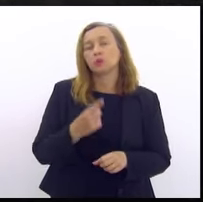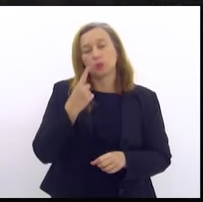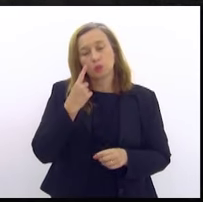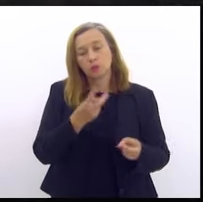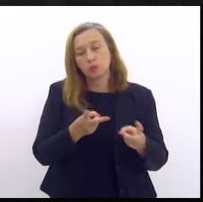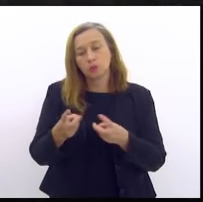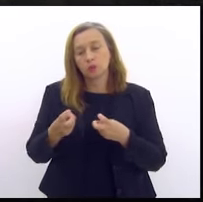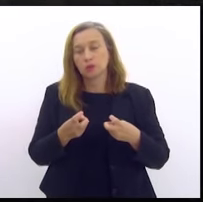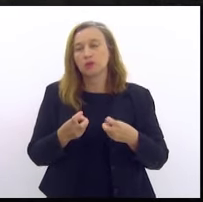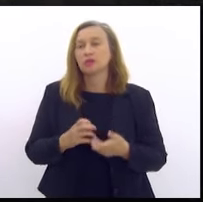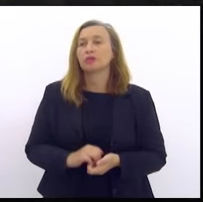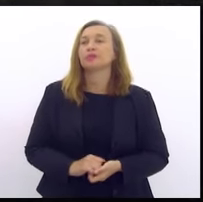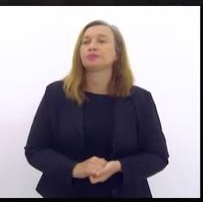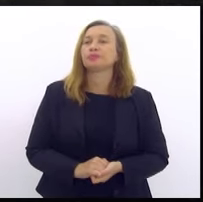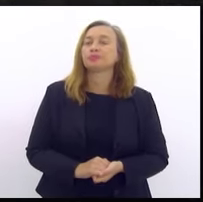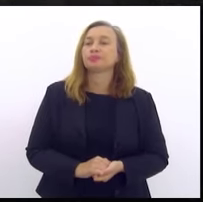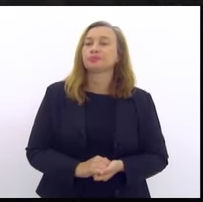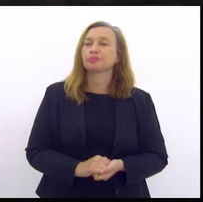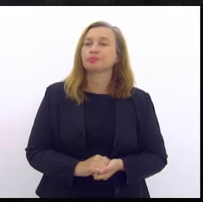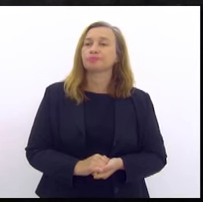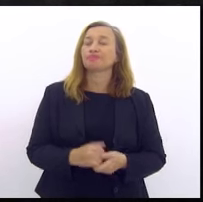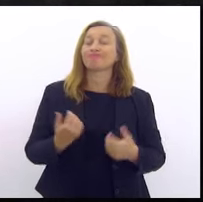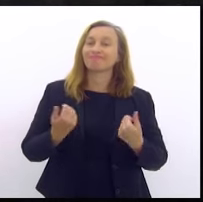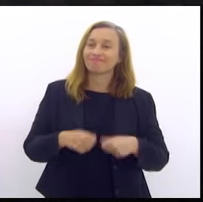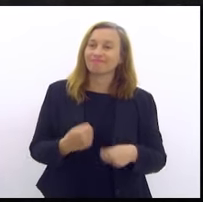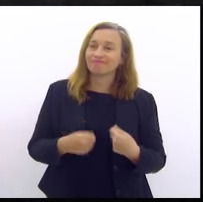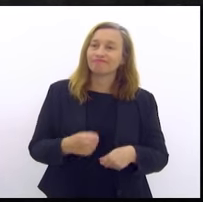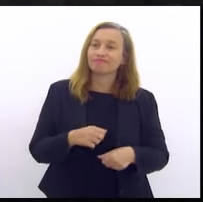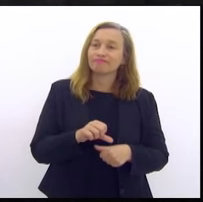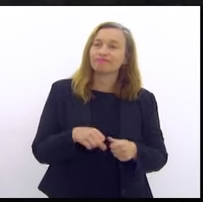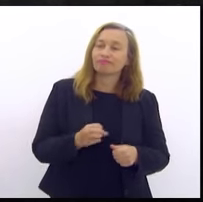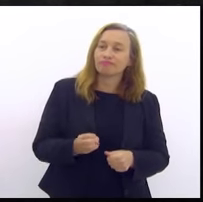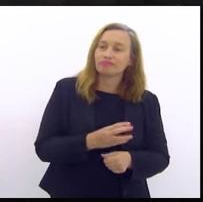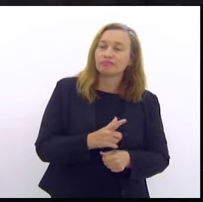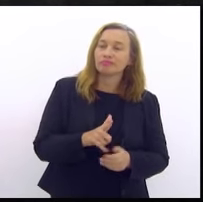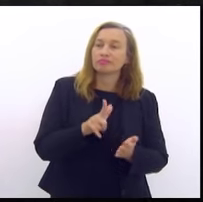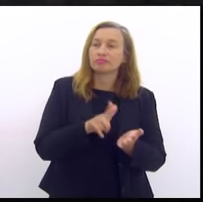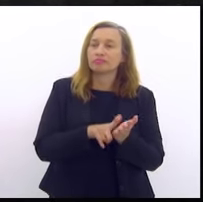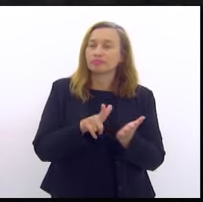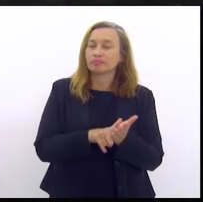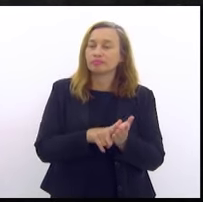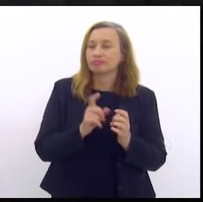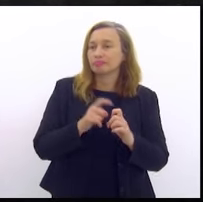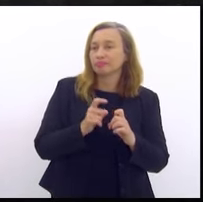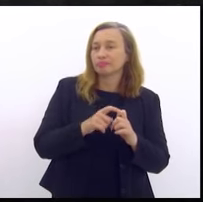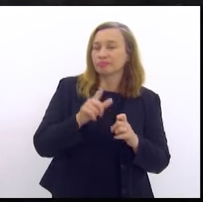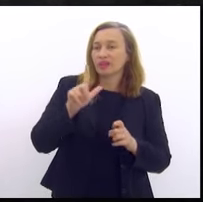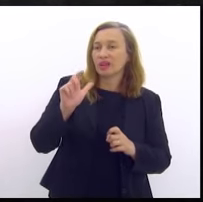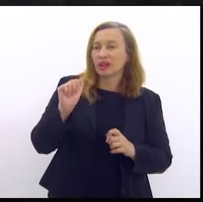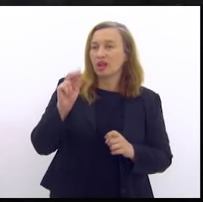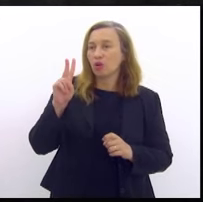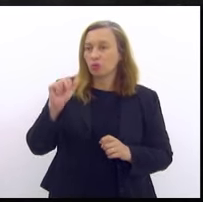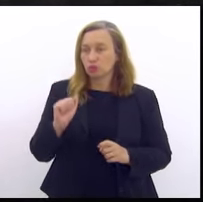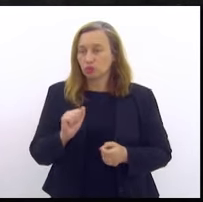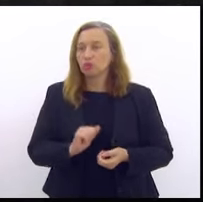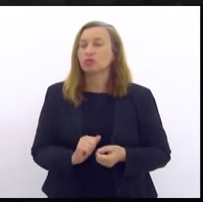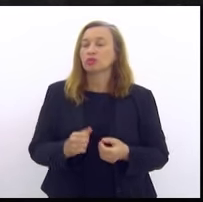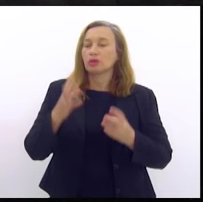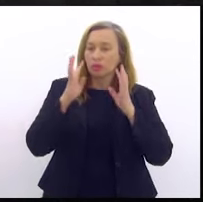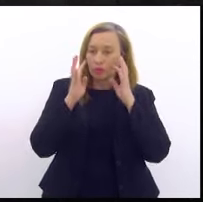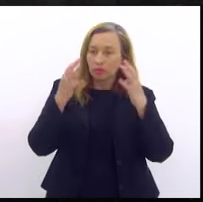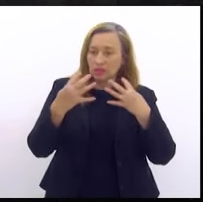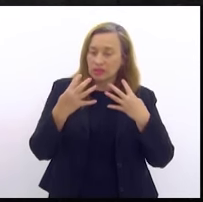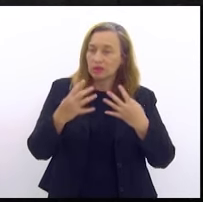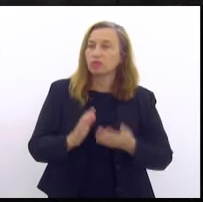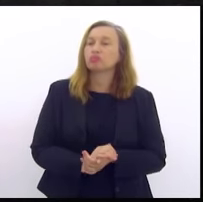destacar foi a questão da necessidade de renovação do laudo. E o que mais me chamou a atenção no debate que nós